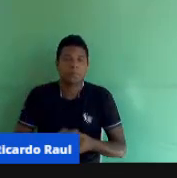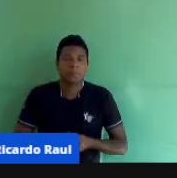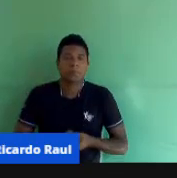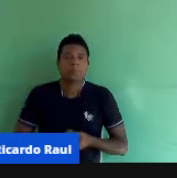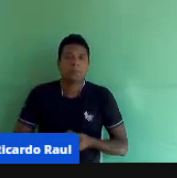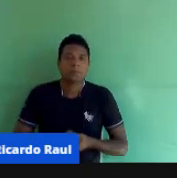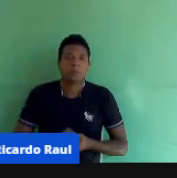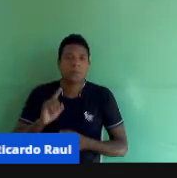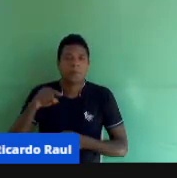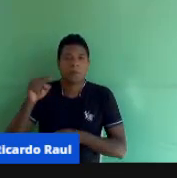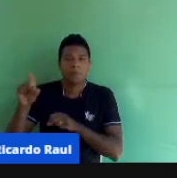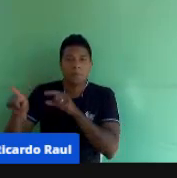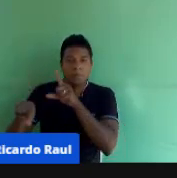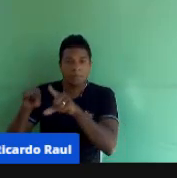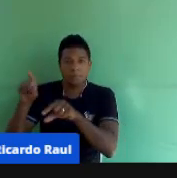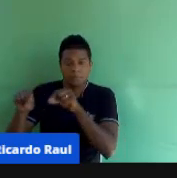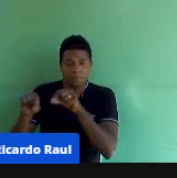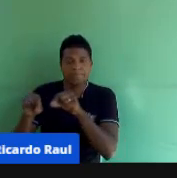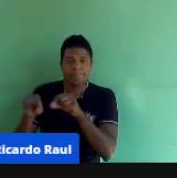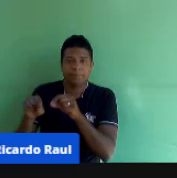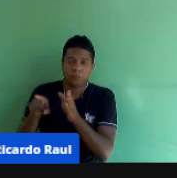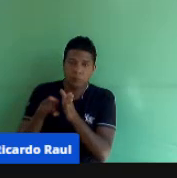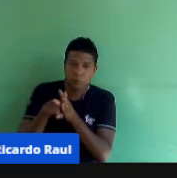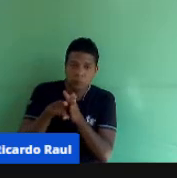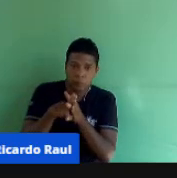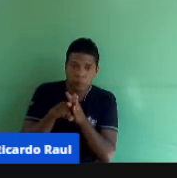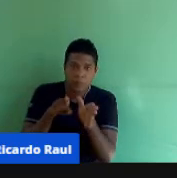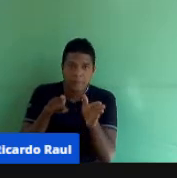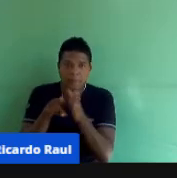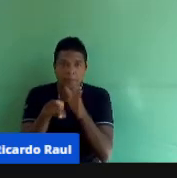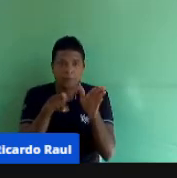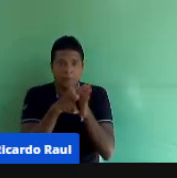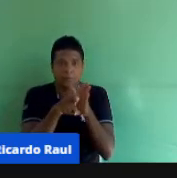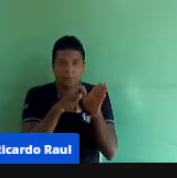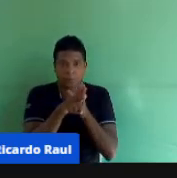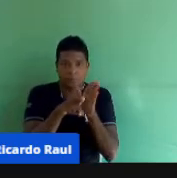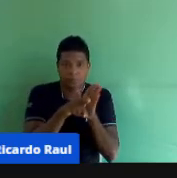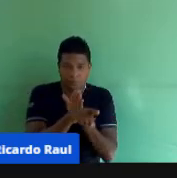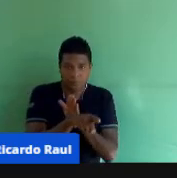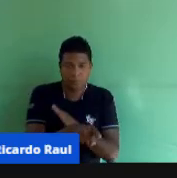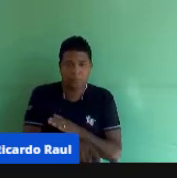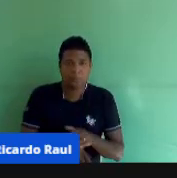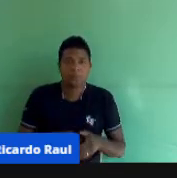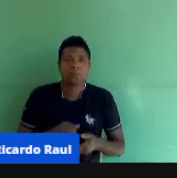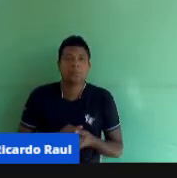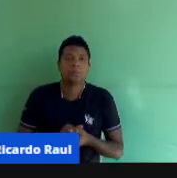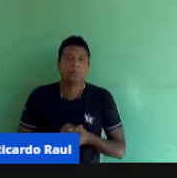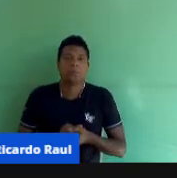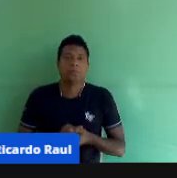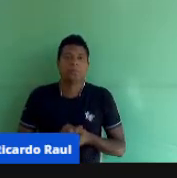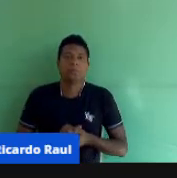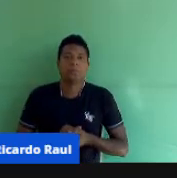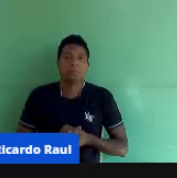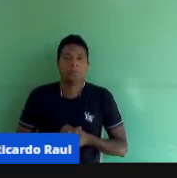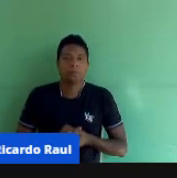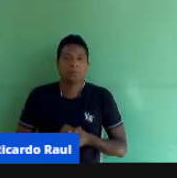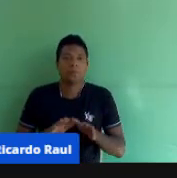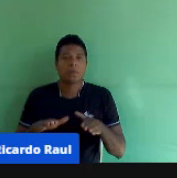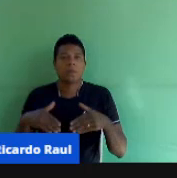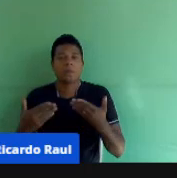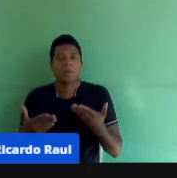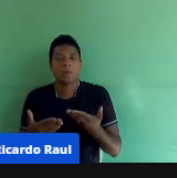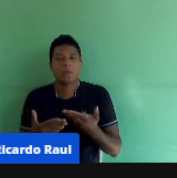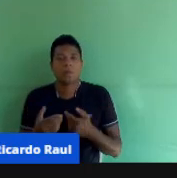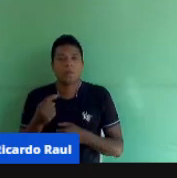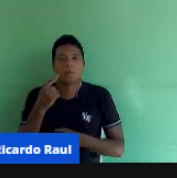selecionei algumas perguntas, elaborei, na verdade, algumas perguntas subjetivas, que seria o roteiro subjetivo. Qual a sua percepção